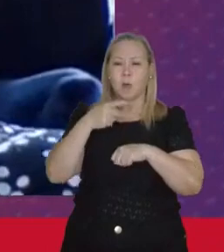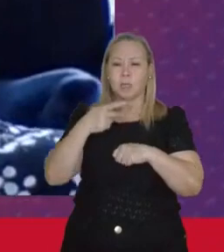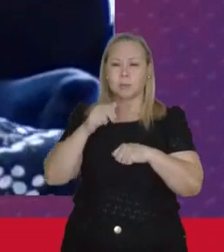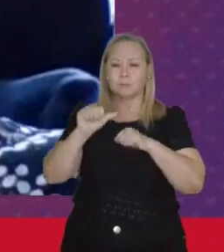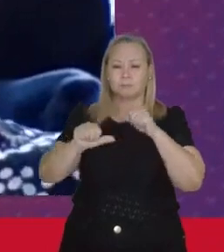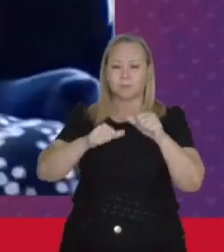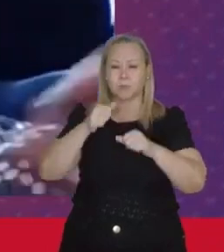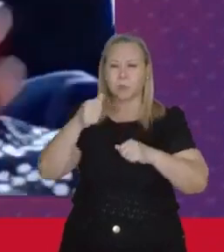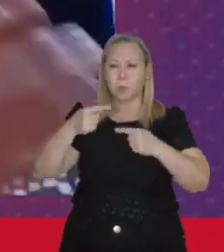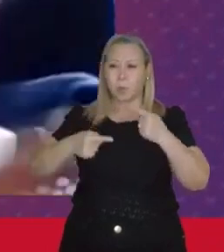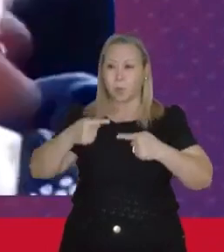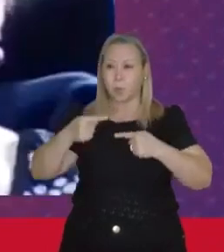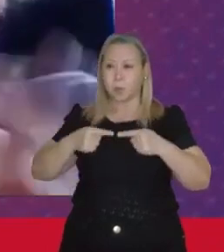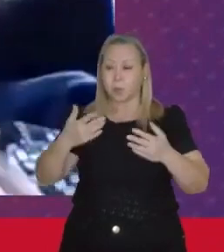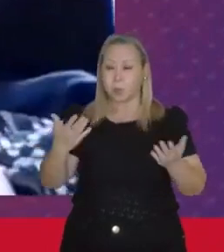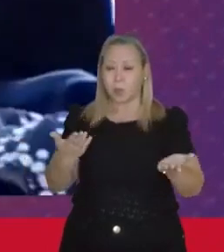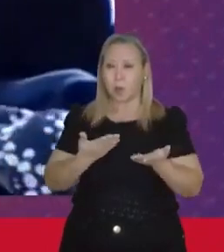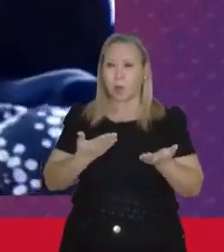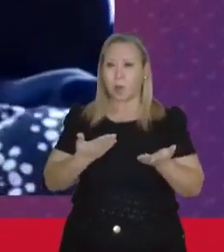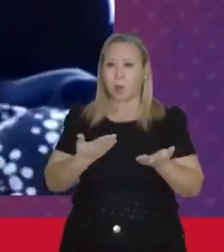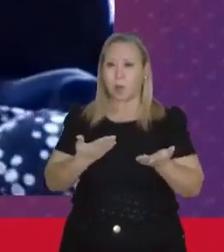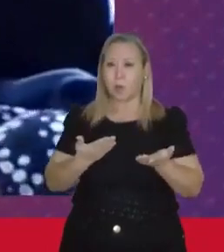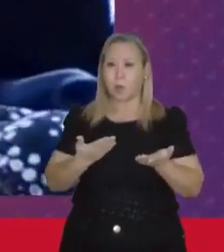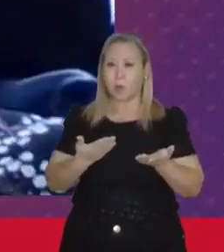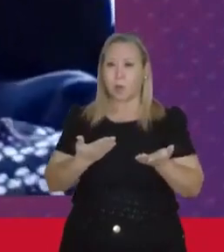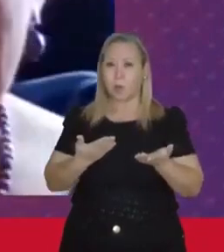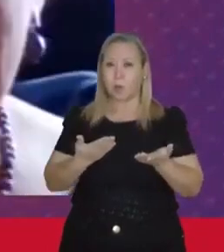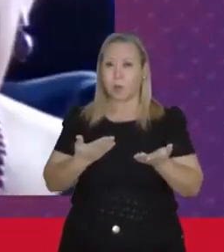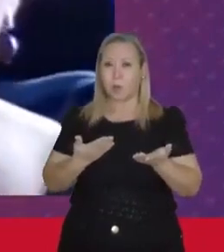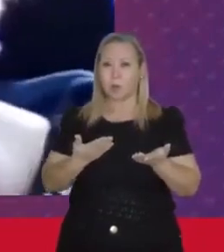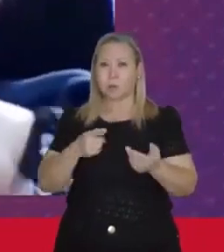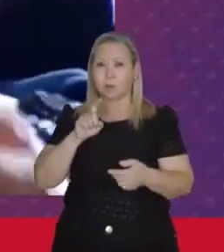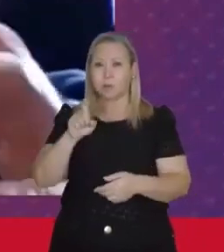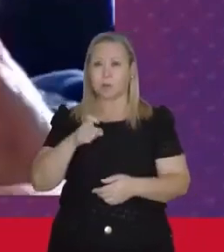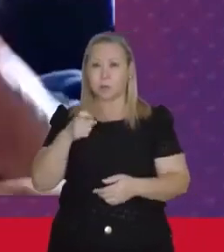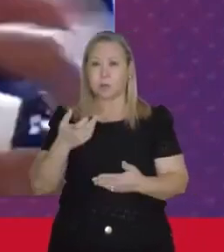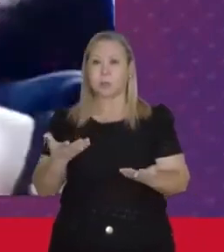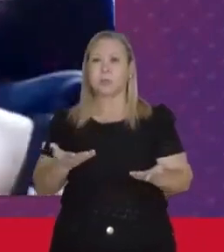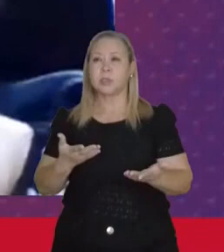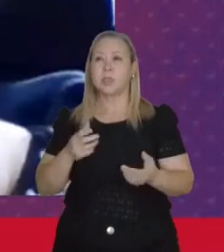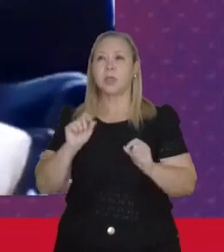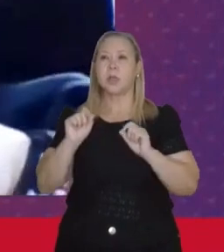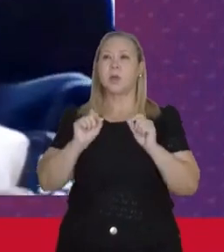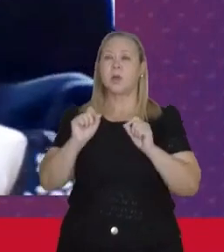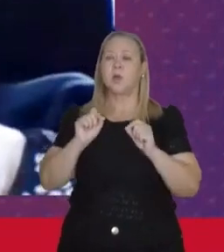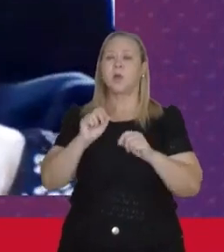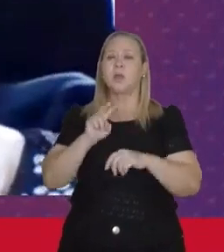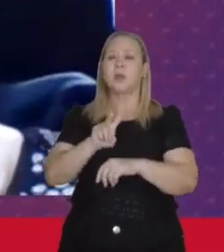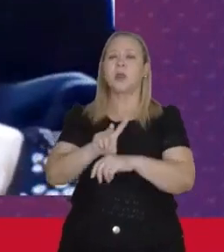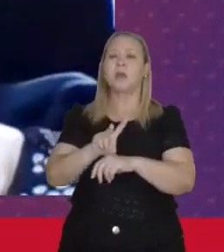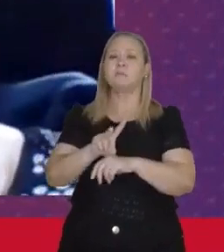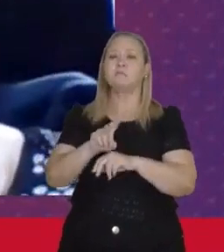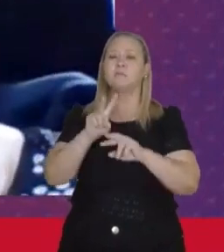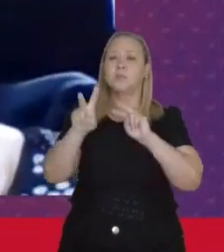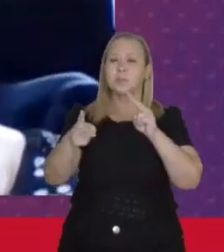política, hoje é PNAISME, o que é previsto